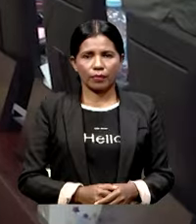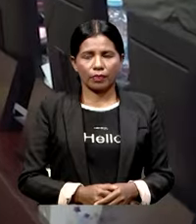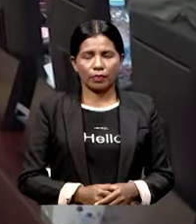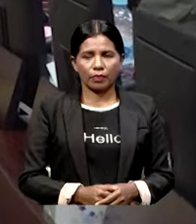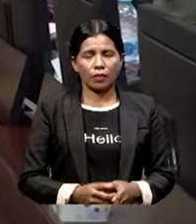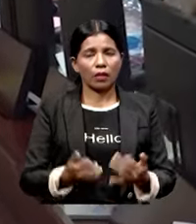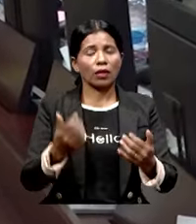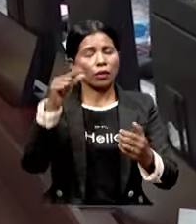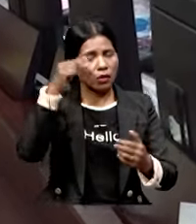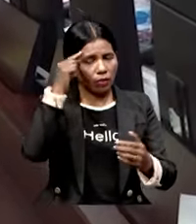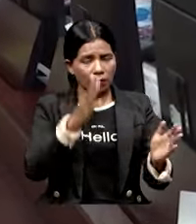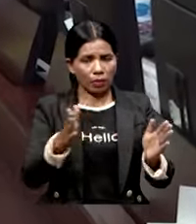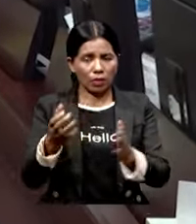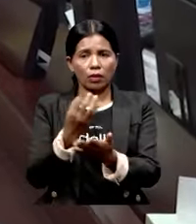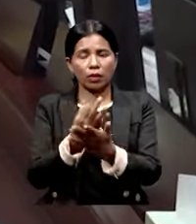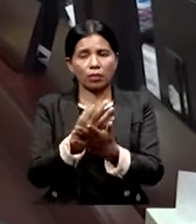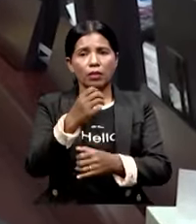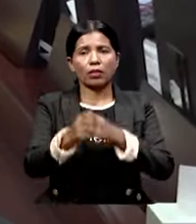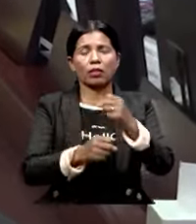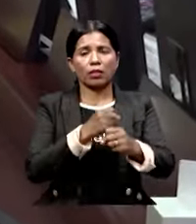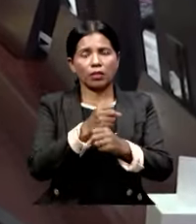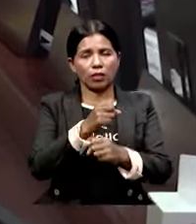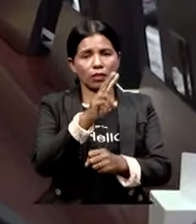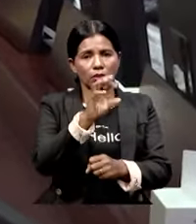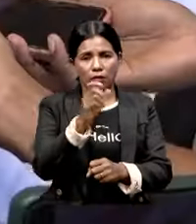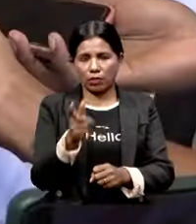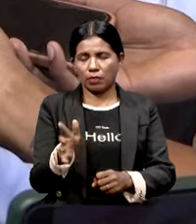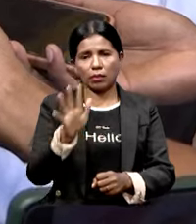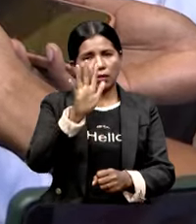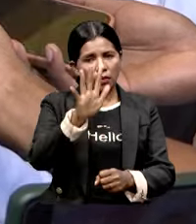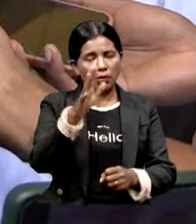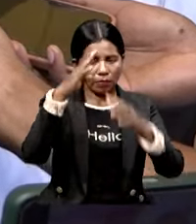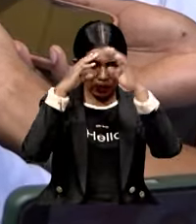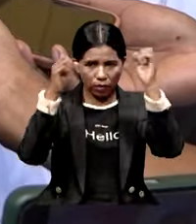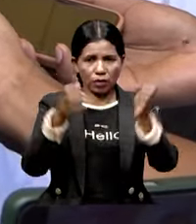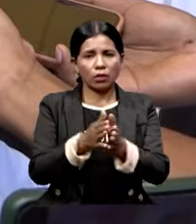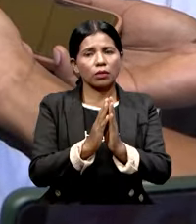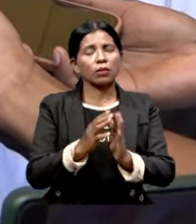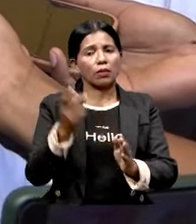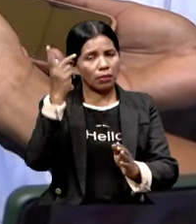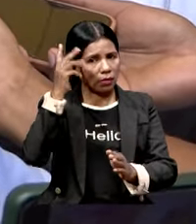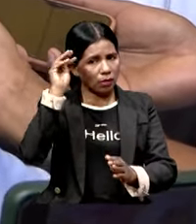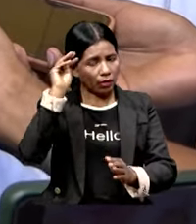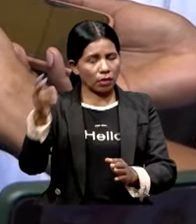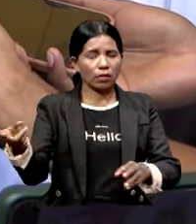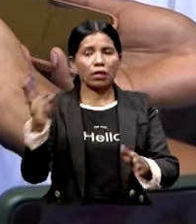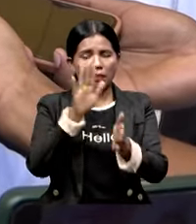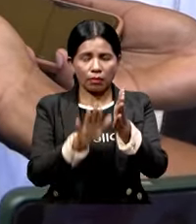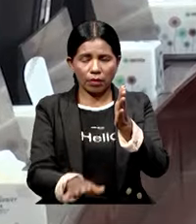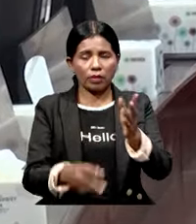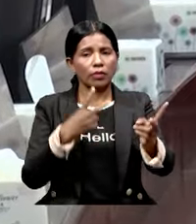Dedão, né, governo prepara orçamento batina rio um roar ou resto Lima. Não é presidente da República, russo primeiro-ministro, atua menos viaja